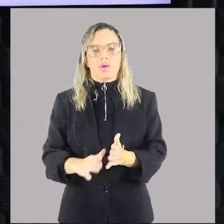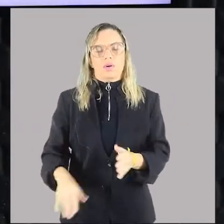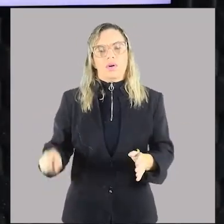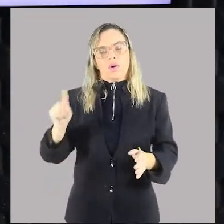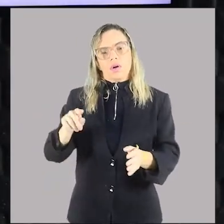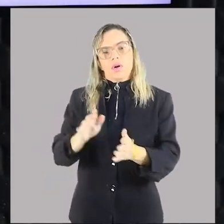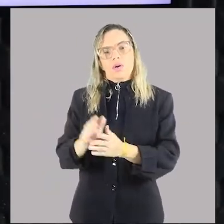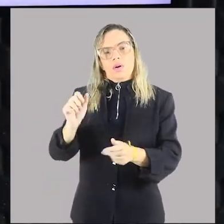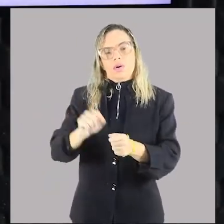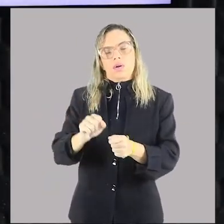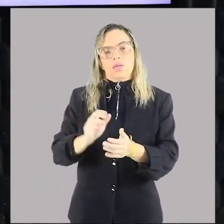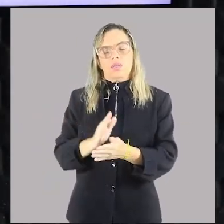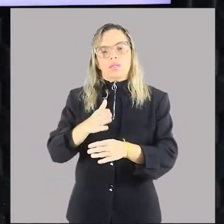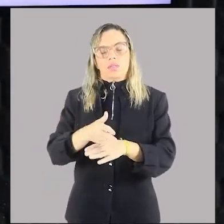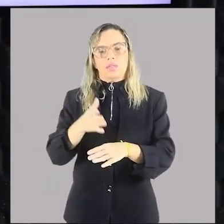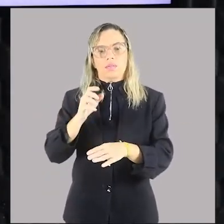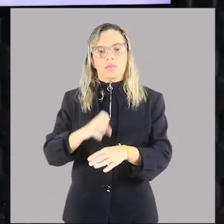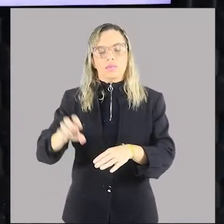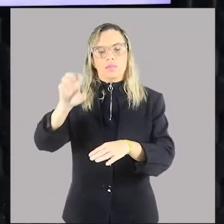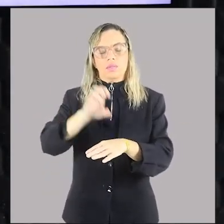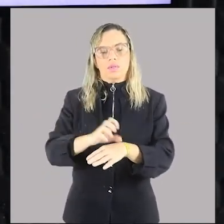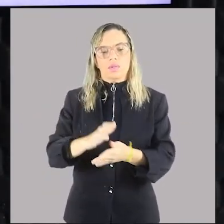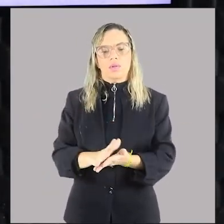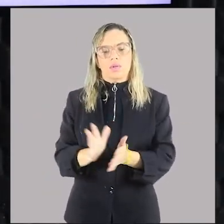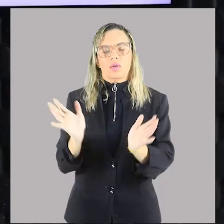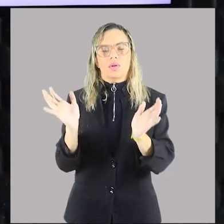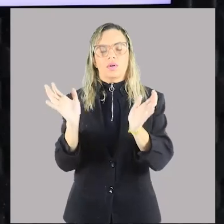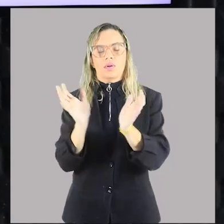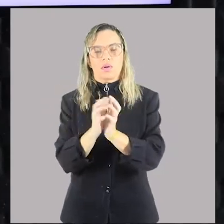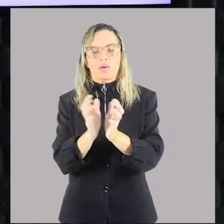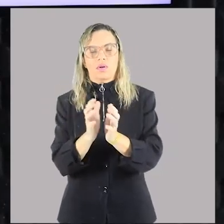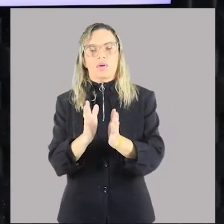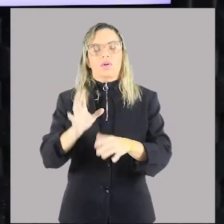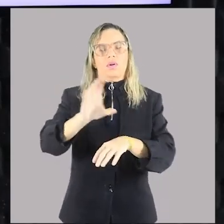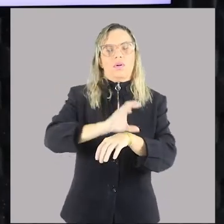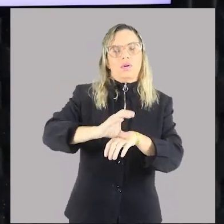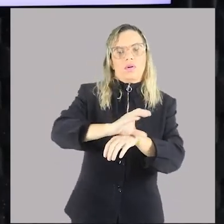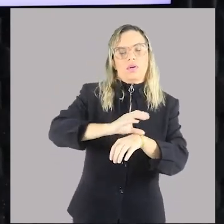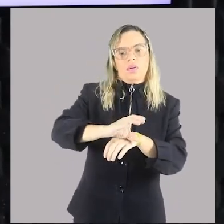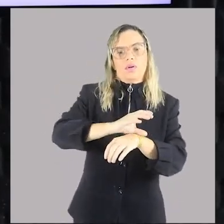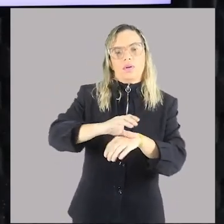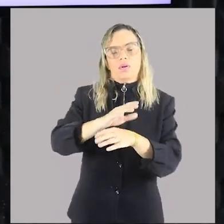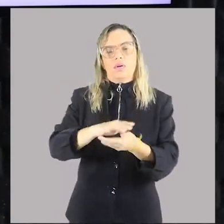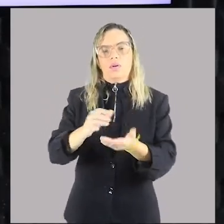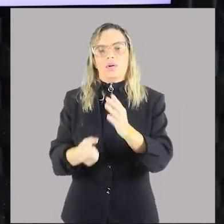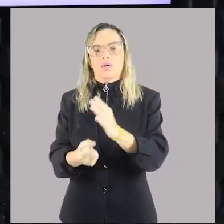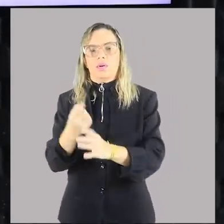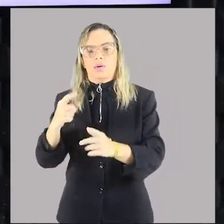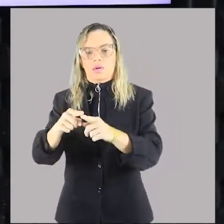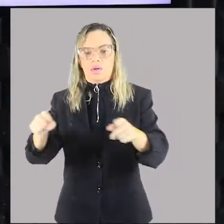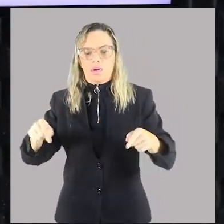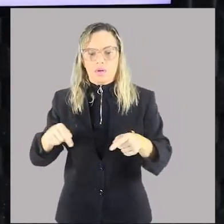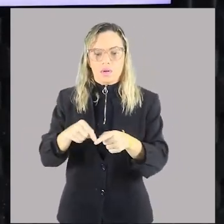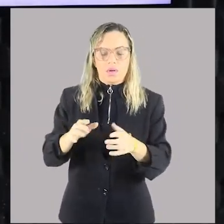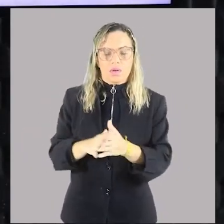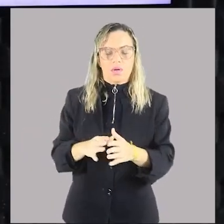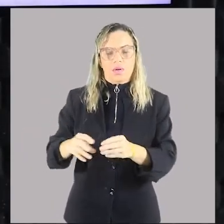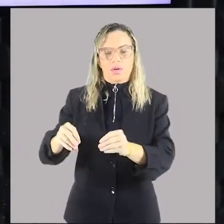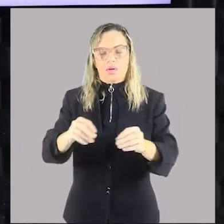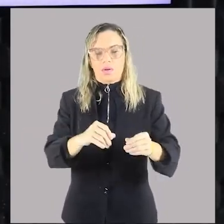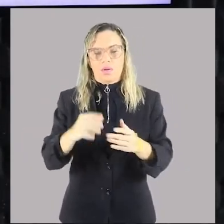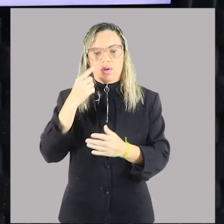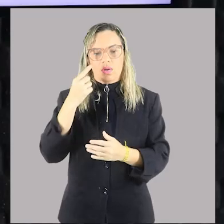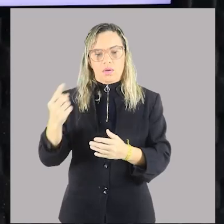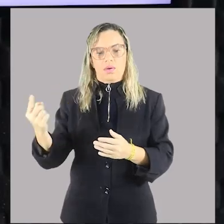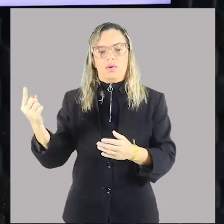Pernambuco. No entanto, é possível ainda, segundo a nossa Constituição, a criação de territórios e, por isso, a